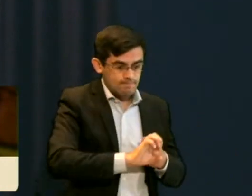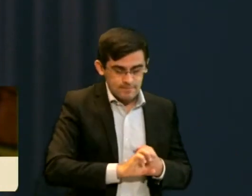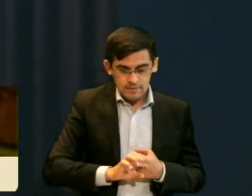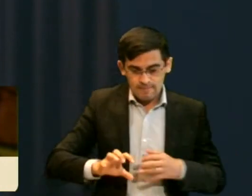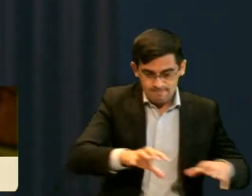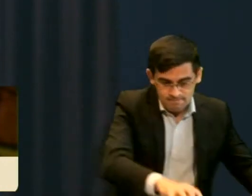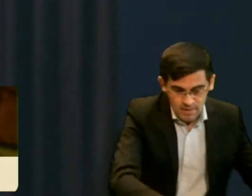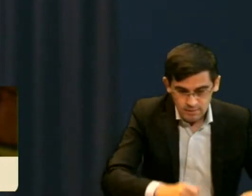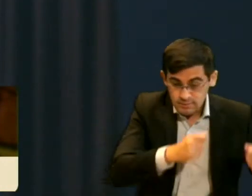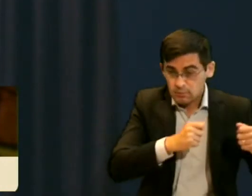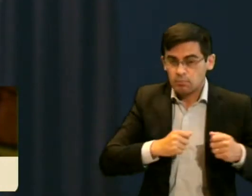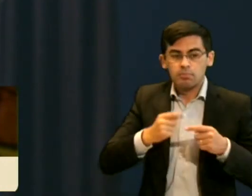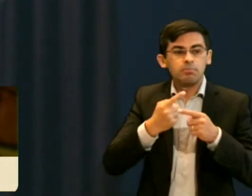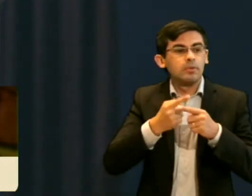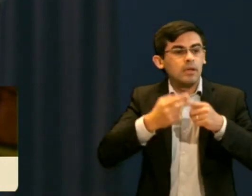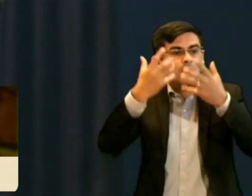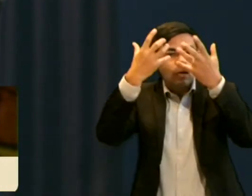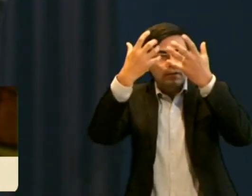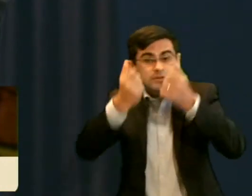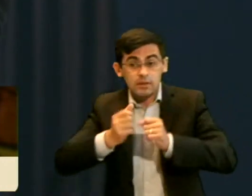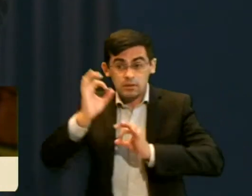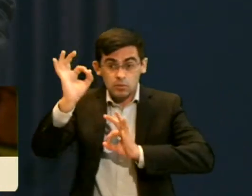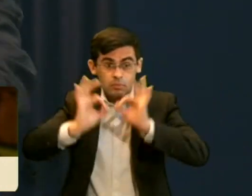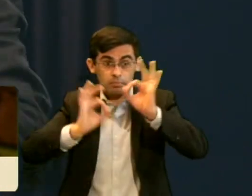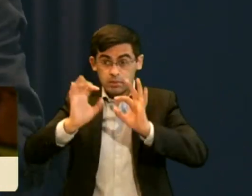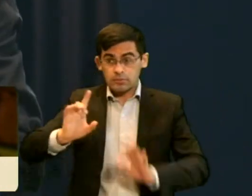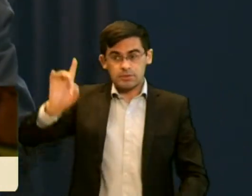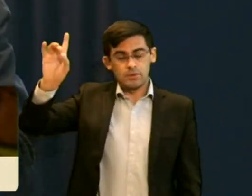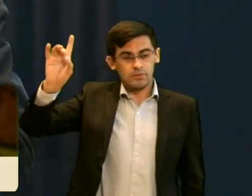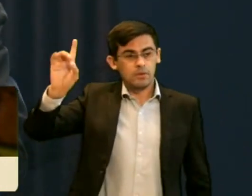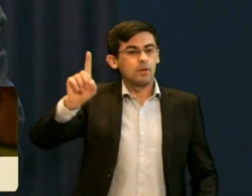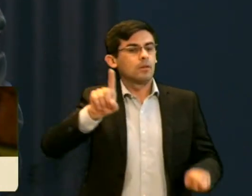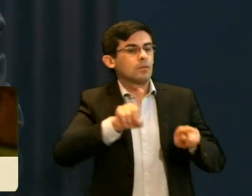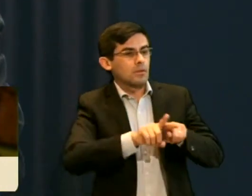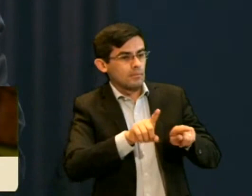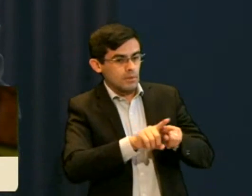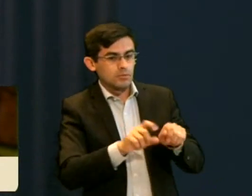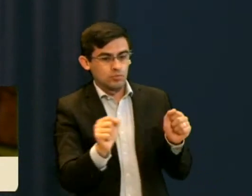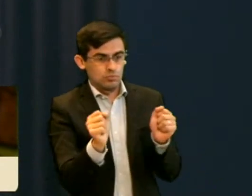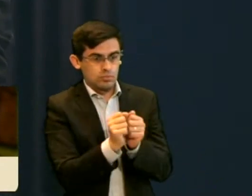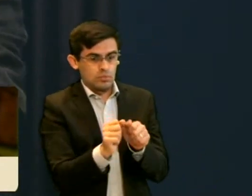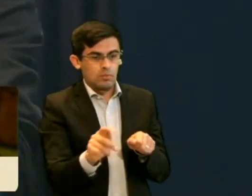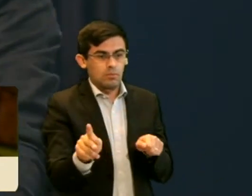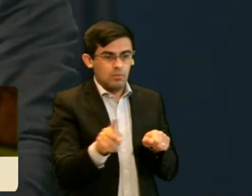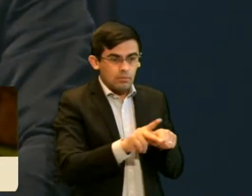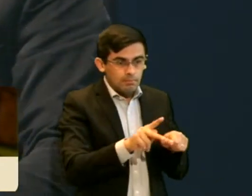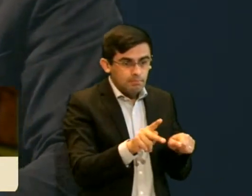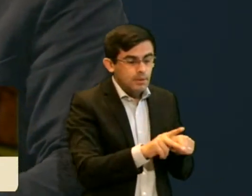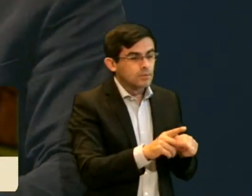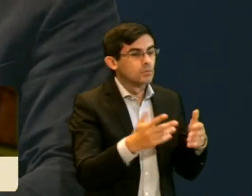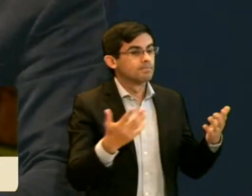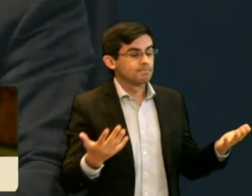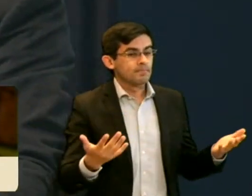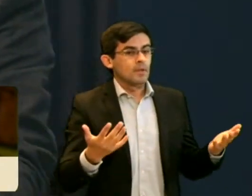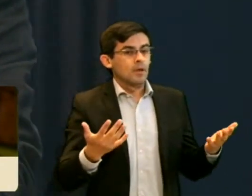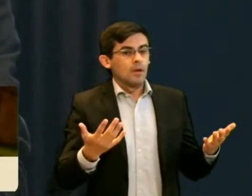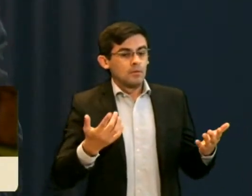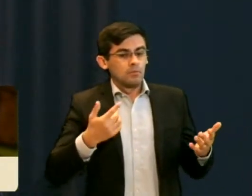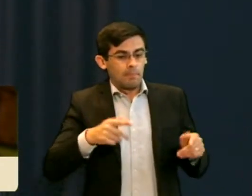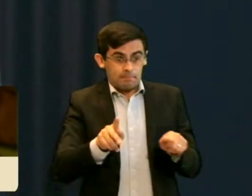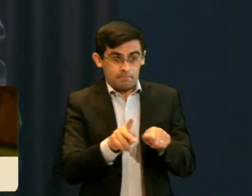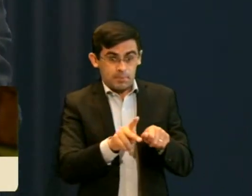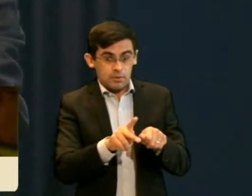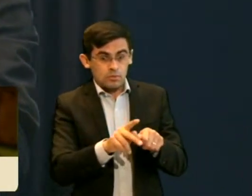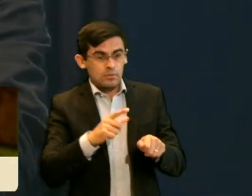de Deus. O mesmo acontece com Pedro. É interessante porque